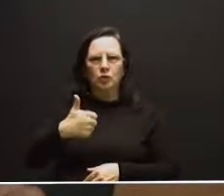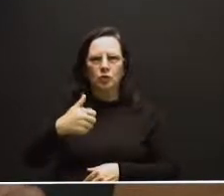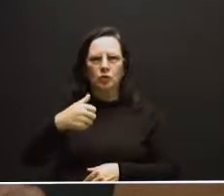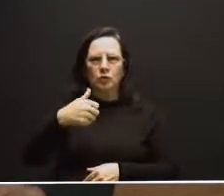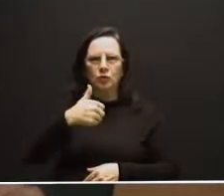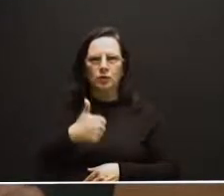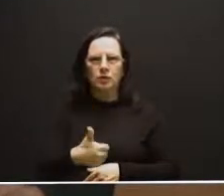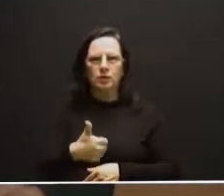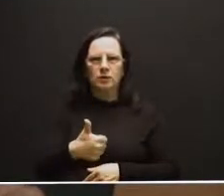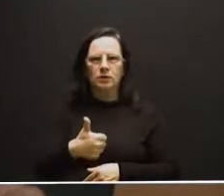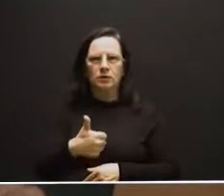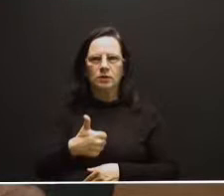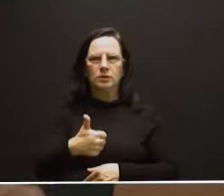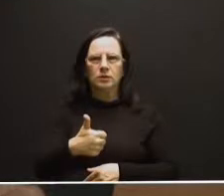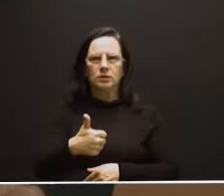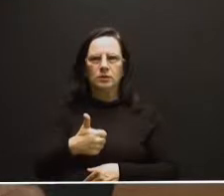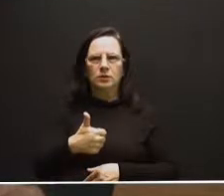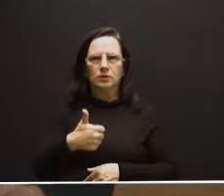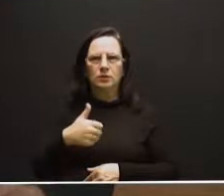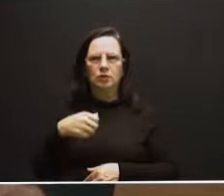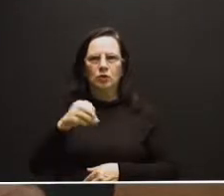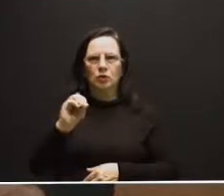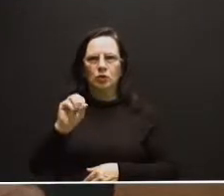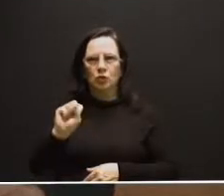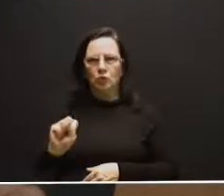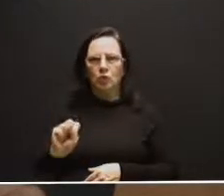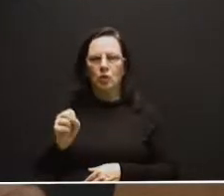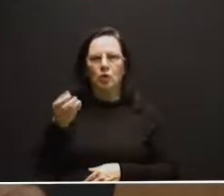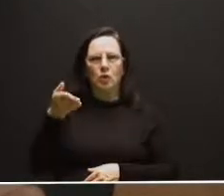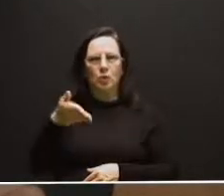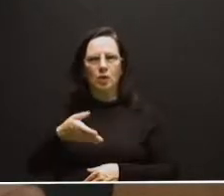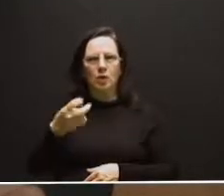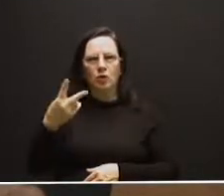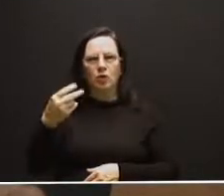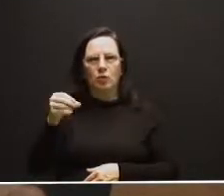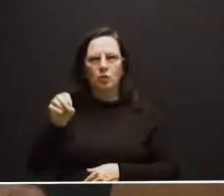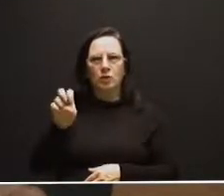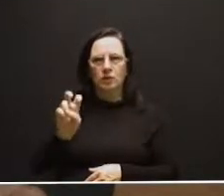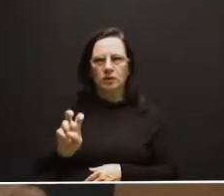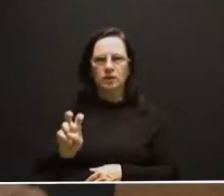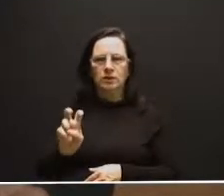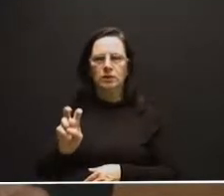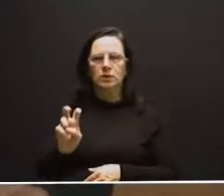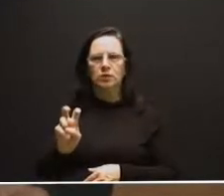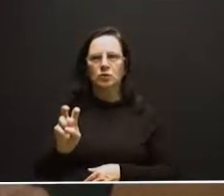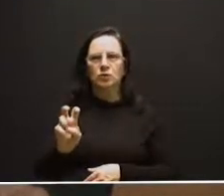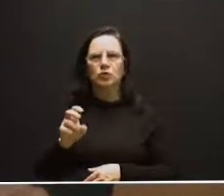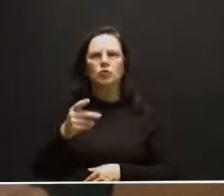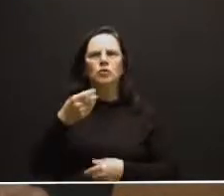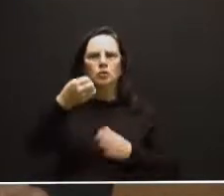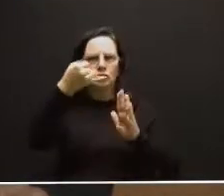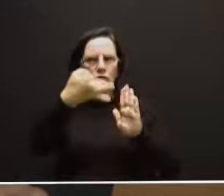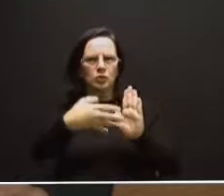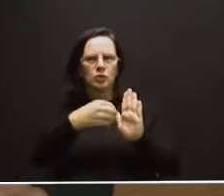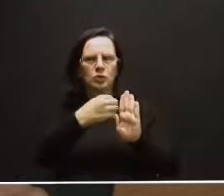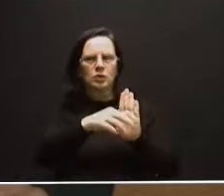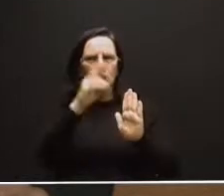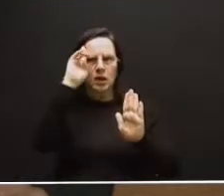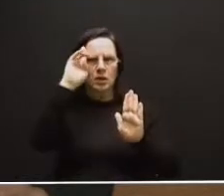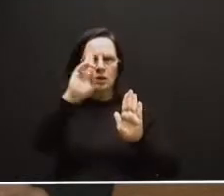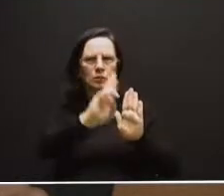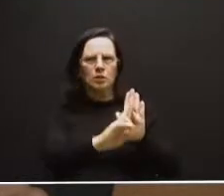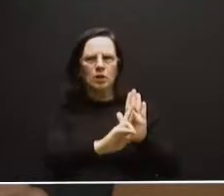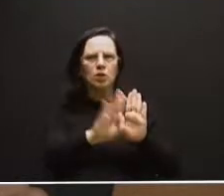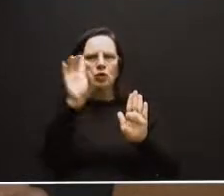cento e 1.108 barra 2005 no que diz respeito ao